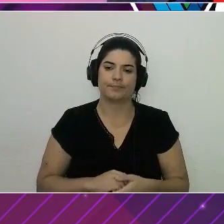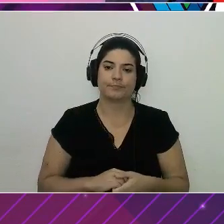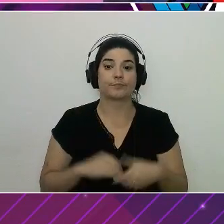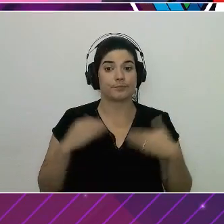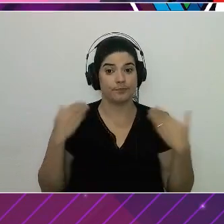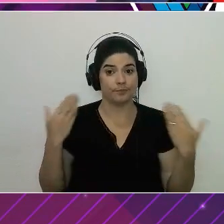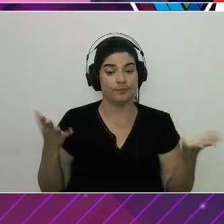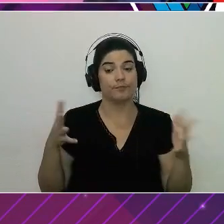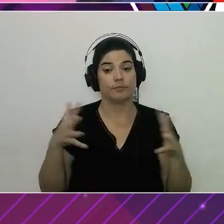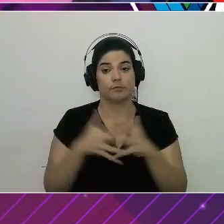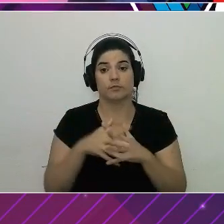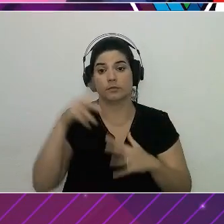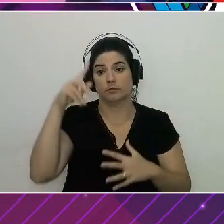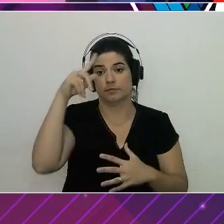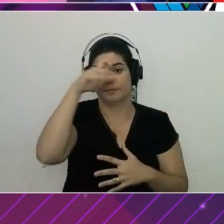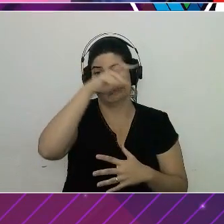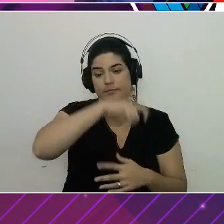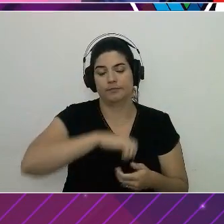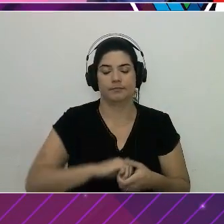complexo.